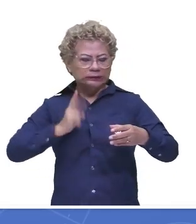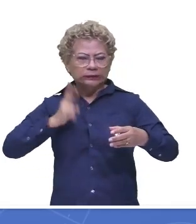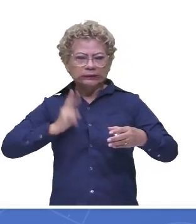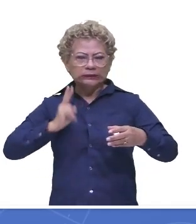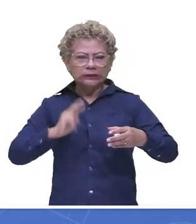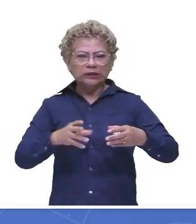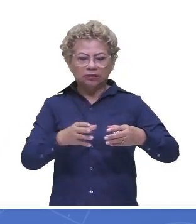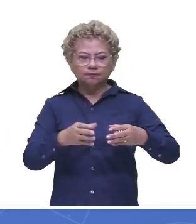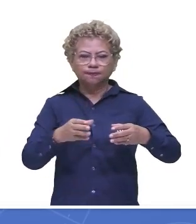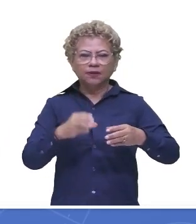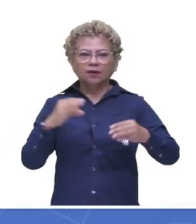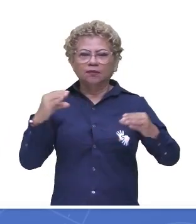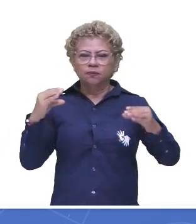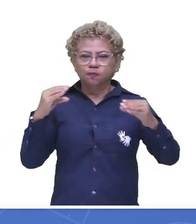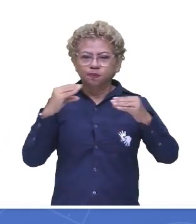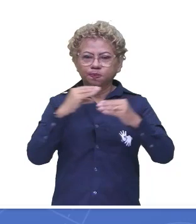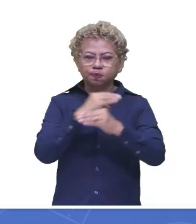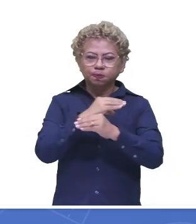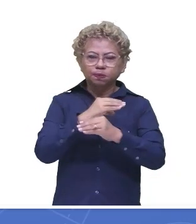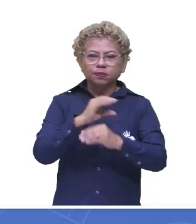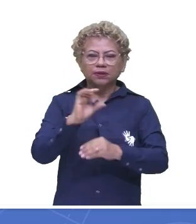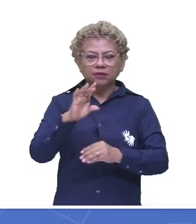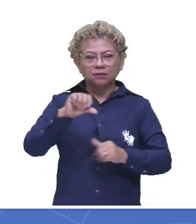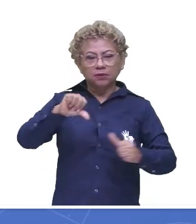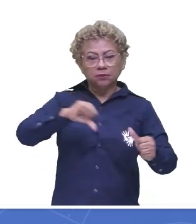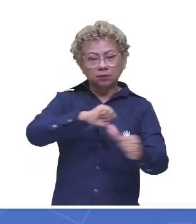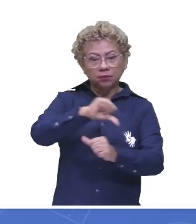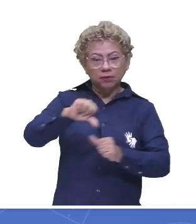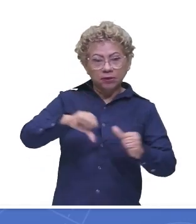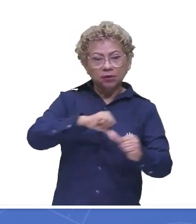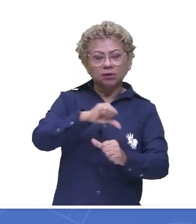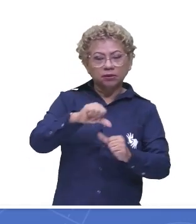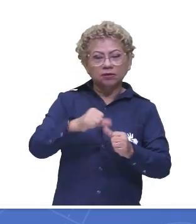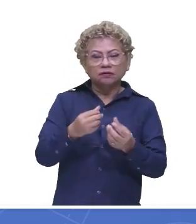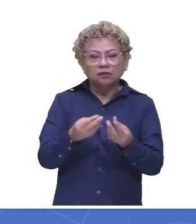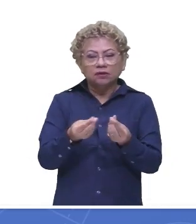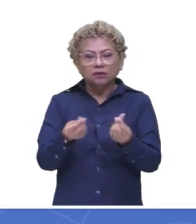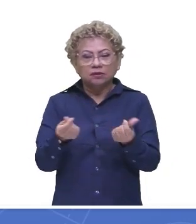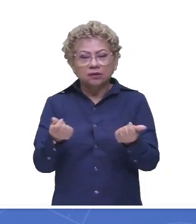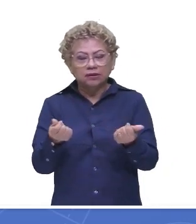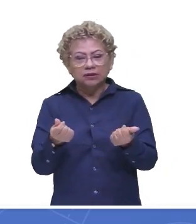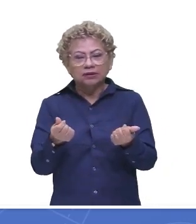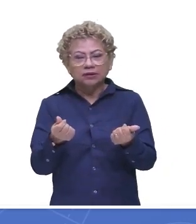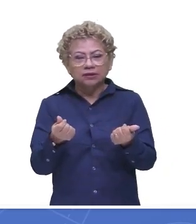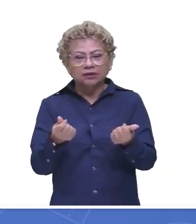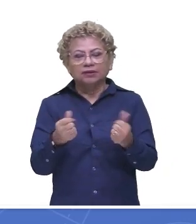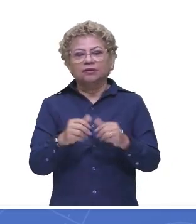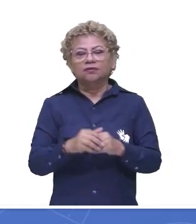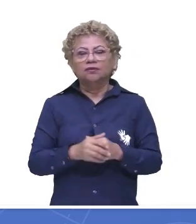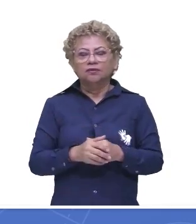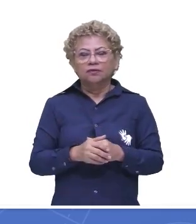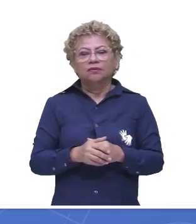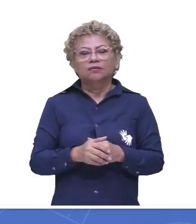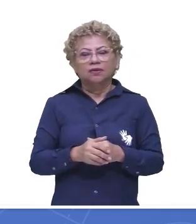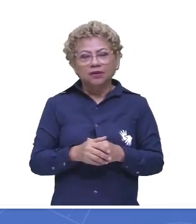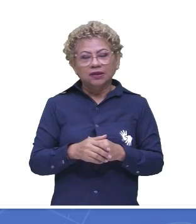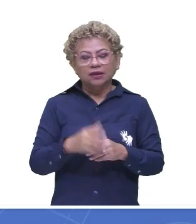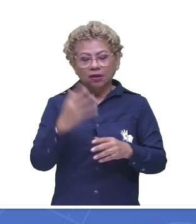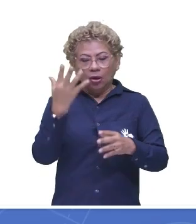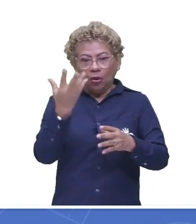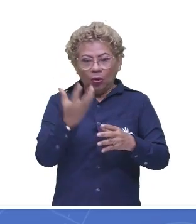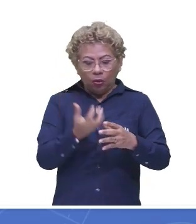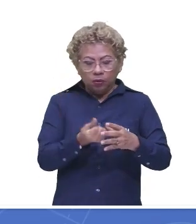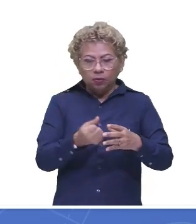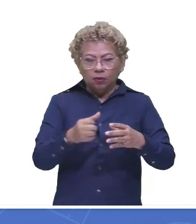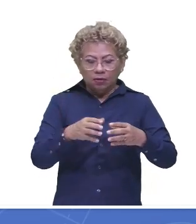pode ser sensível quando eu tenho uma mudança de temperatura, ou seja, quando o calor é absorvido pelo corpo, nós temos